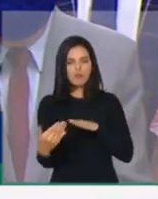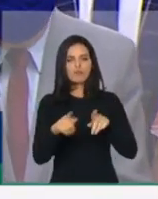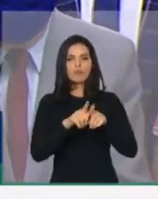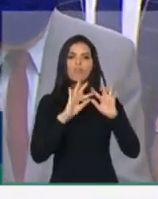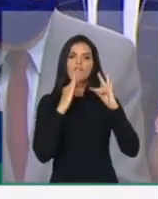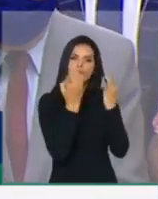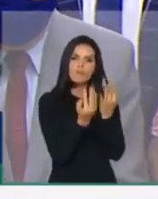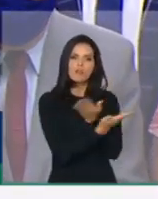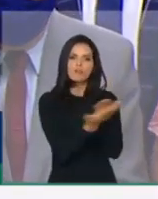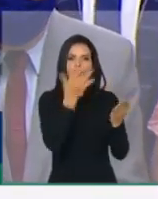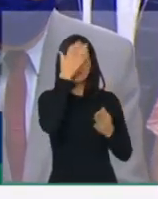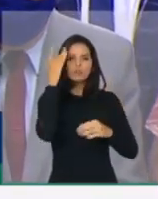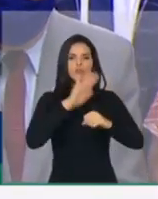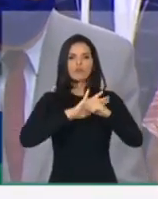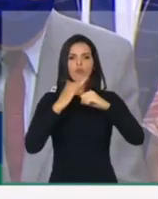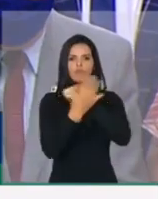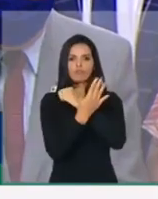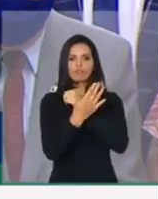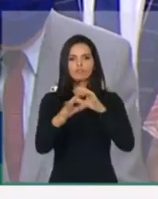famílias.